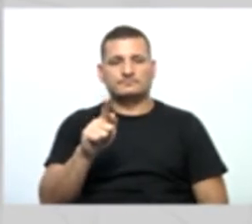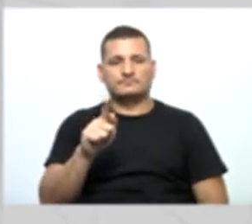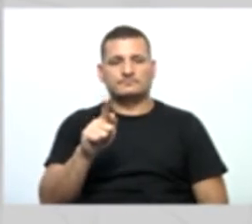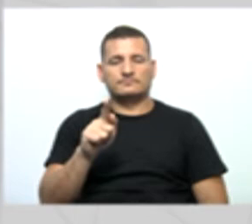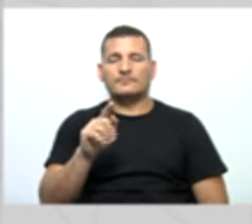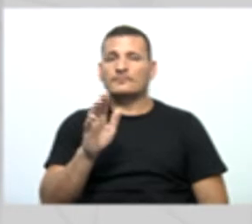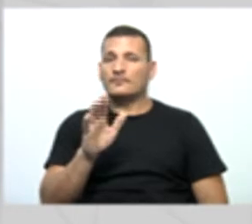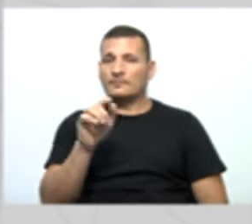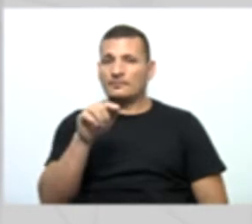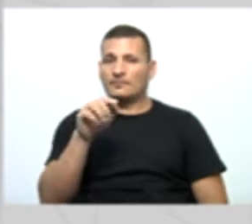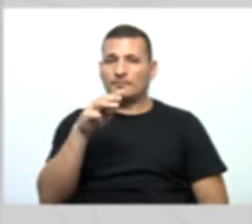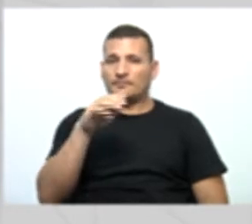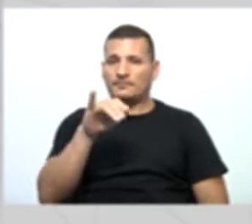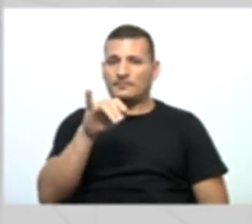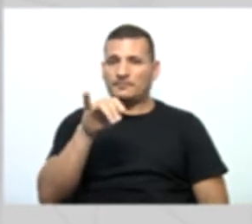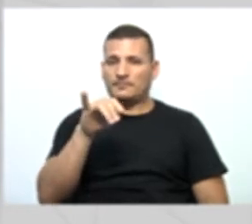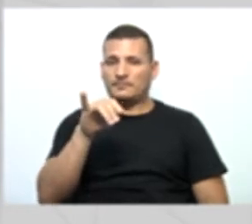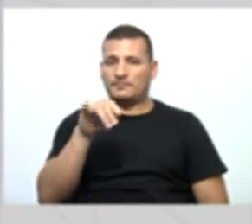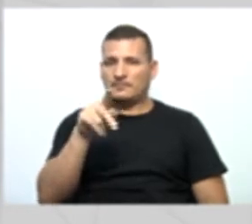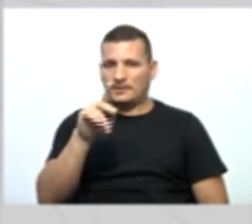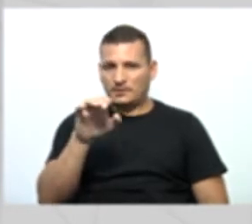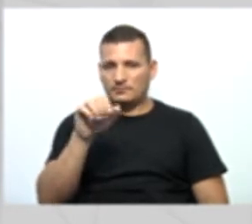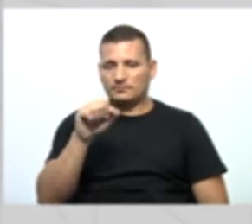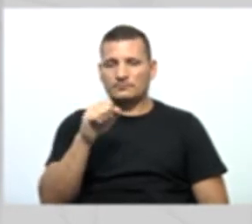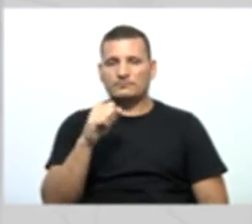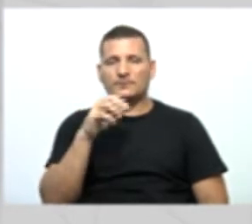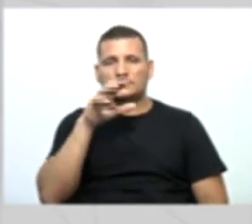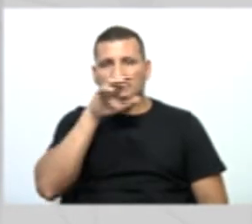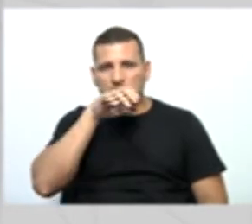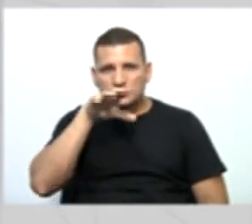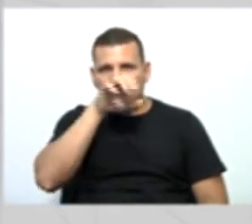Mike pode latir.